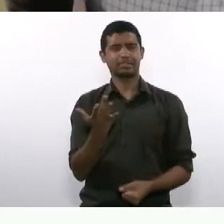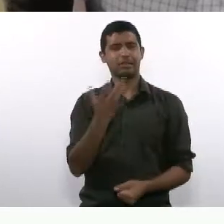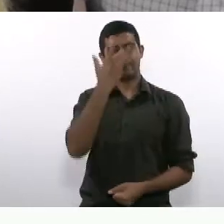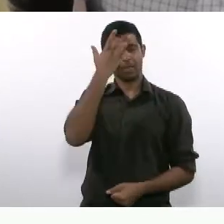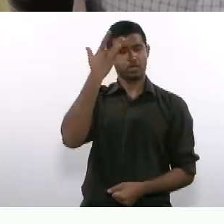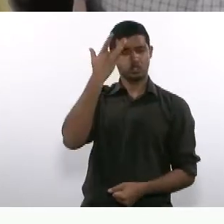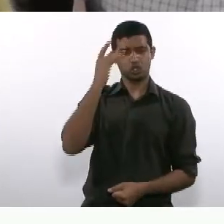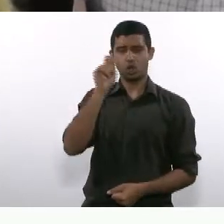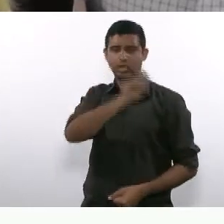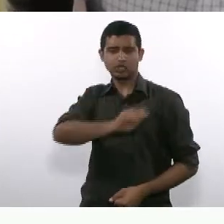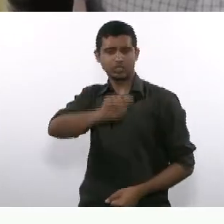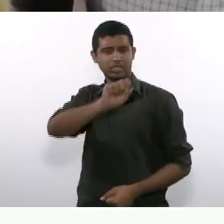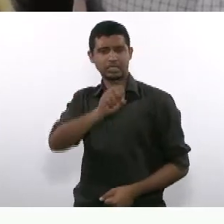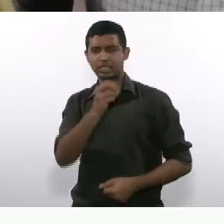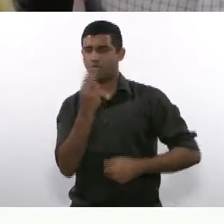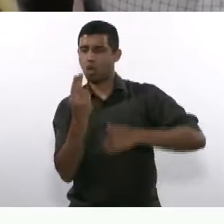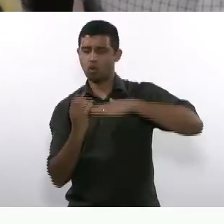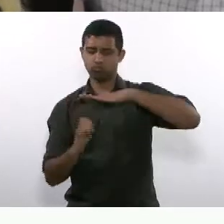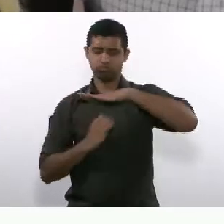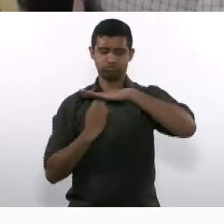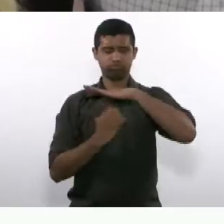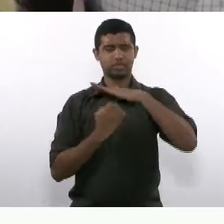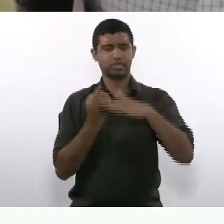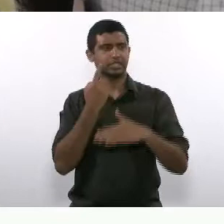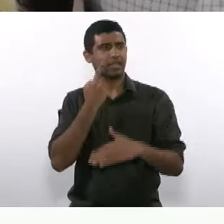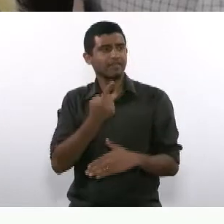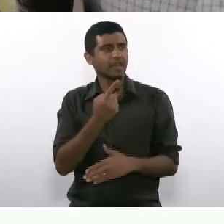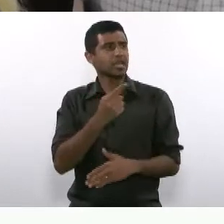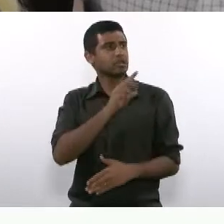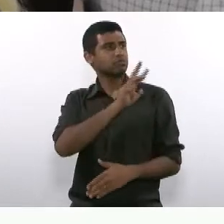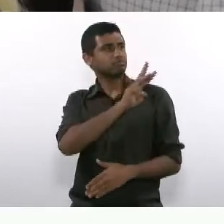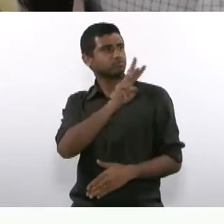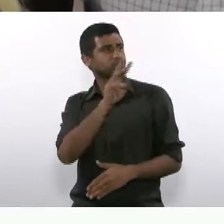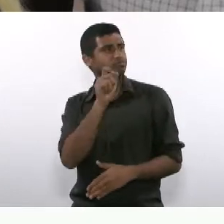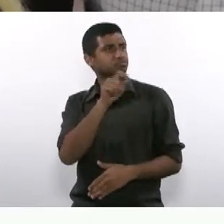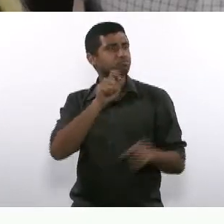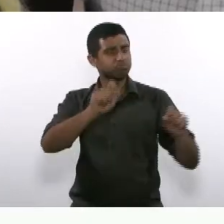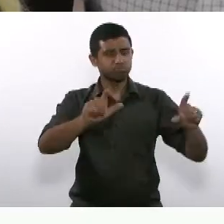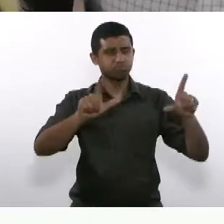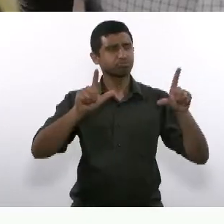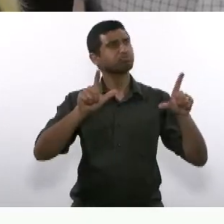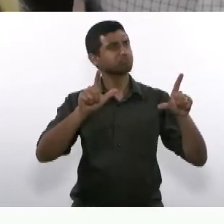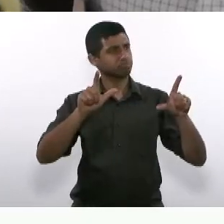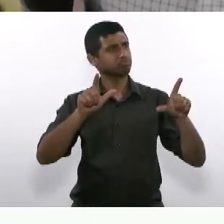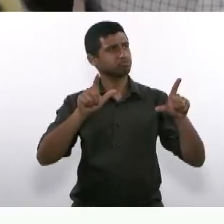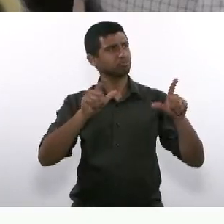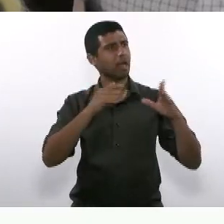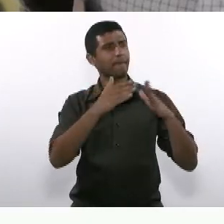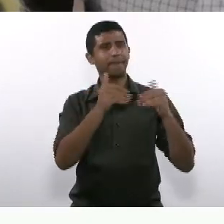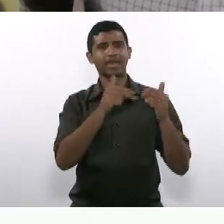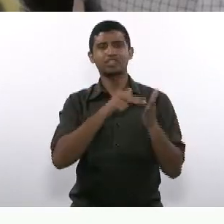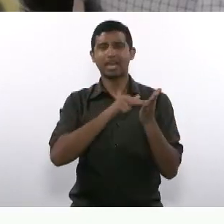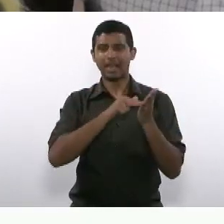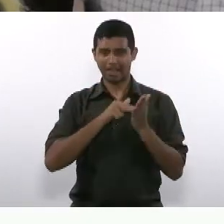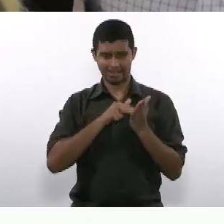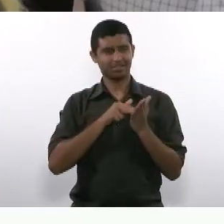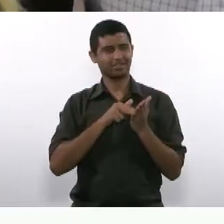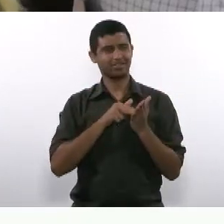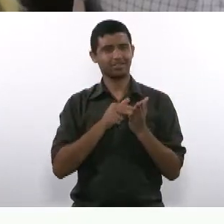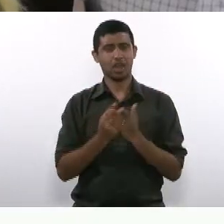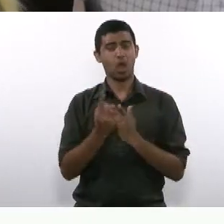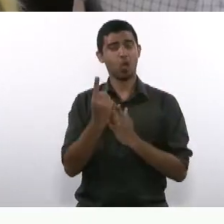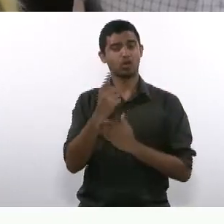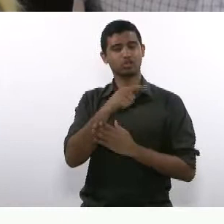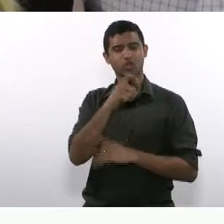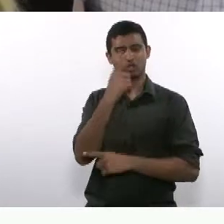a associação, a entidade entra no endereço eletrônico, pede a carta. A única coisa que a gente tem